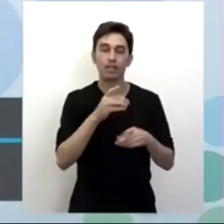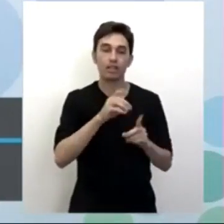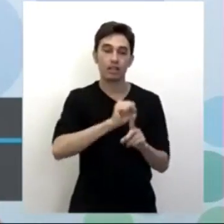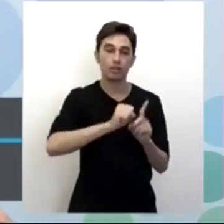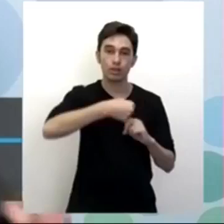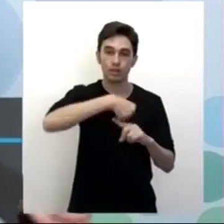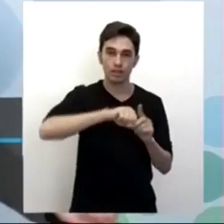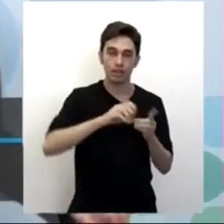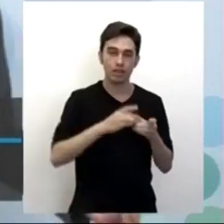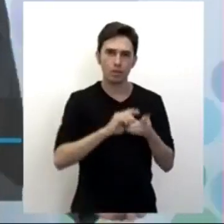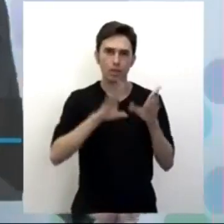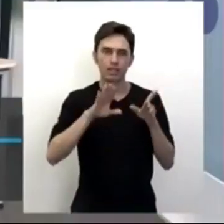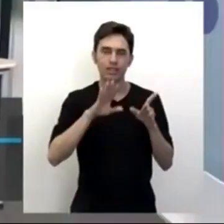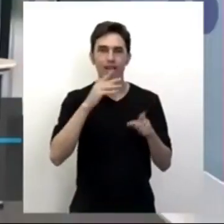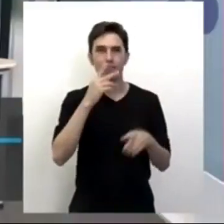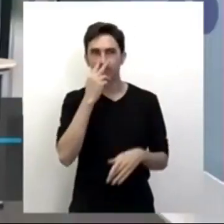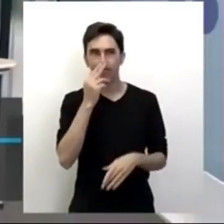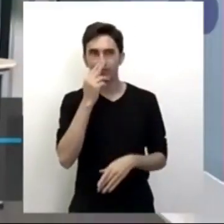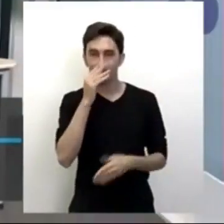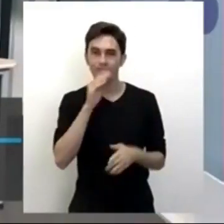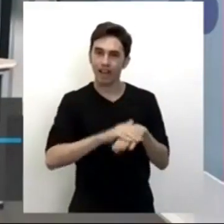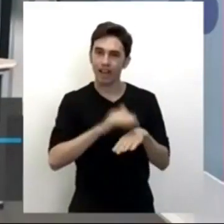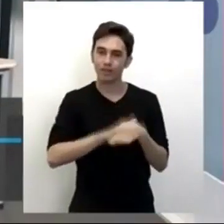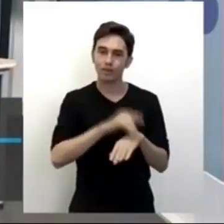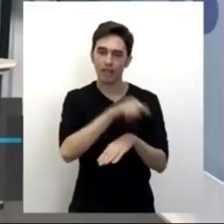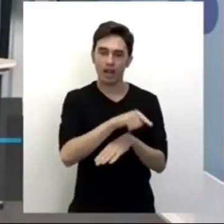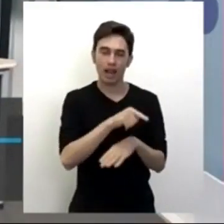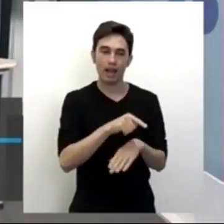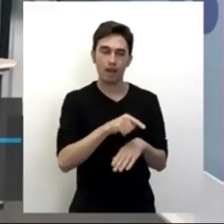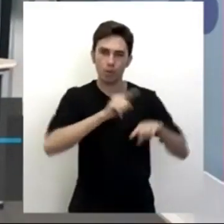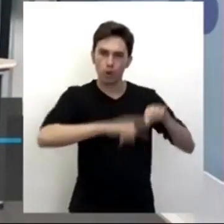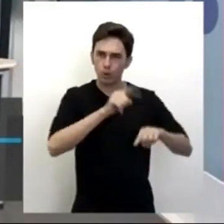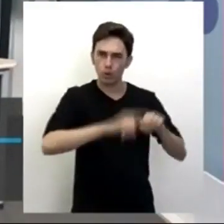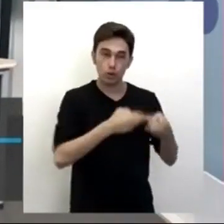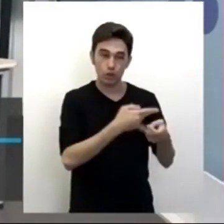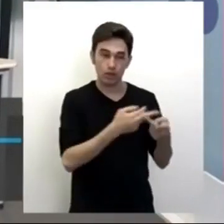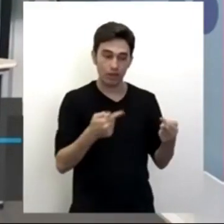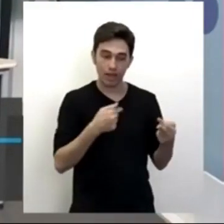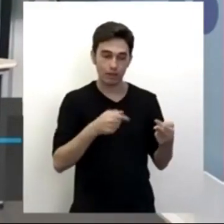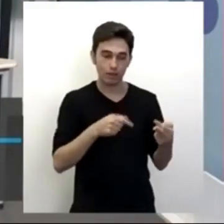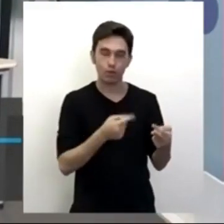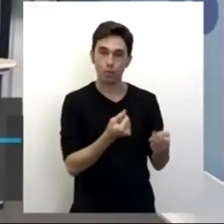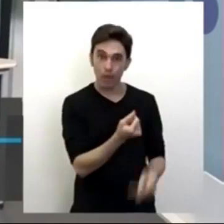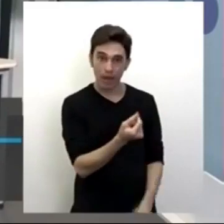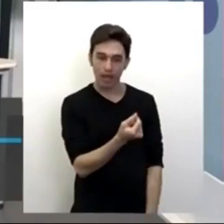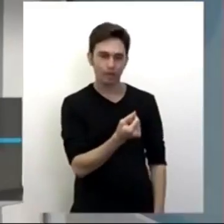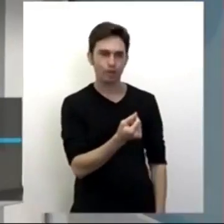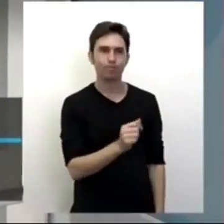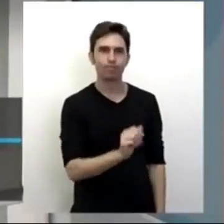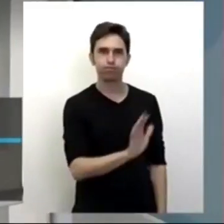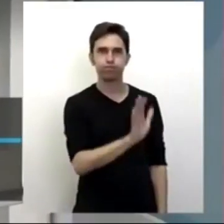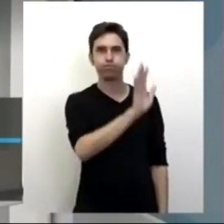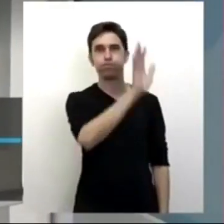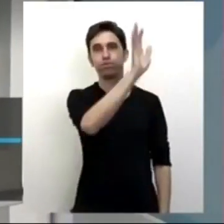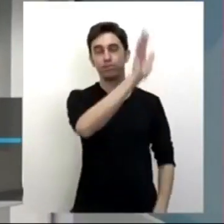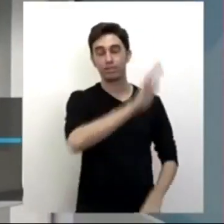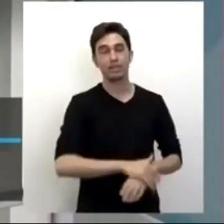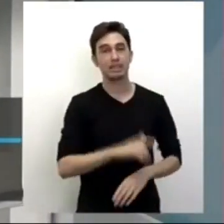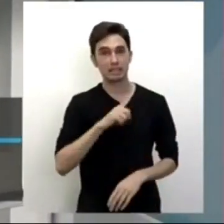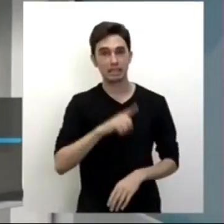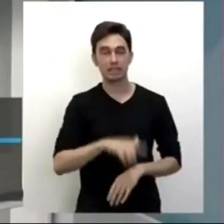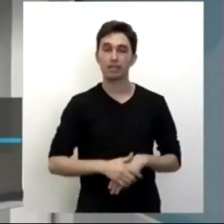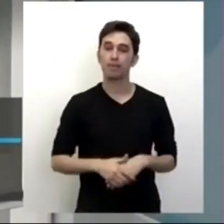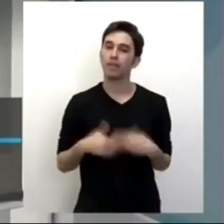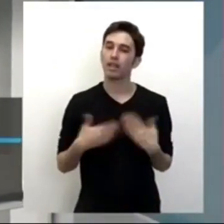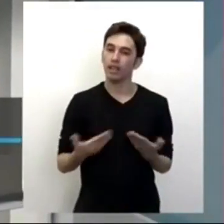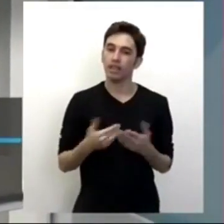de obra. Interessante, né, Jennifer? É interessante, né? Nós temos aí muitos autores na sociologia que vão discutir o estado de bem-estar